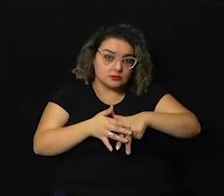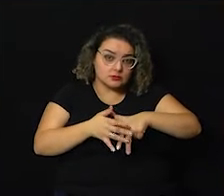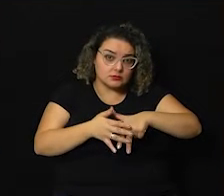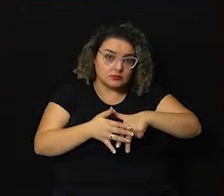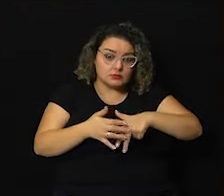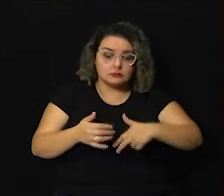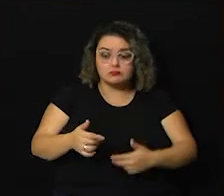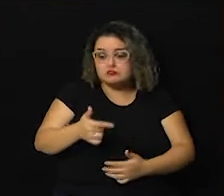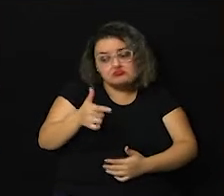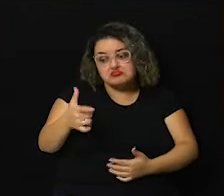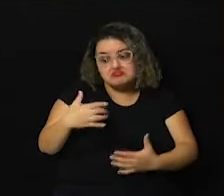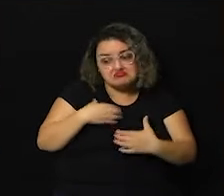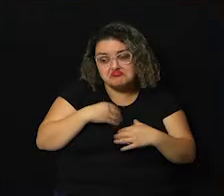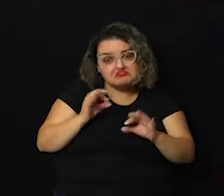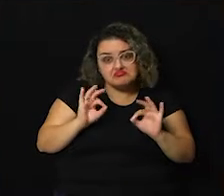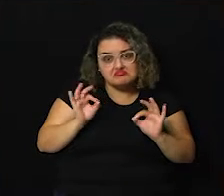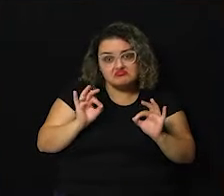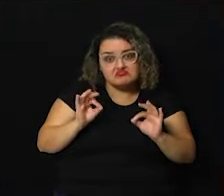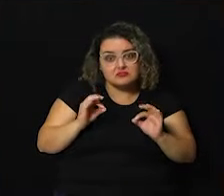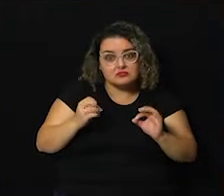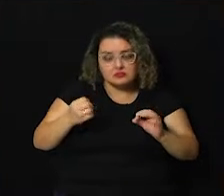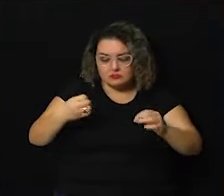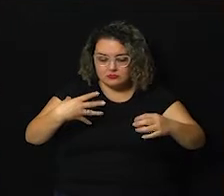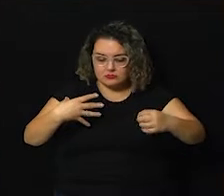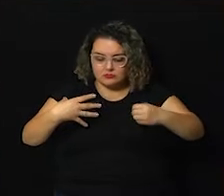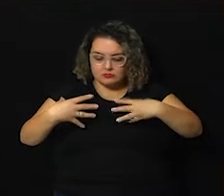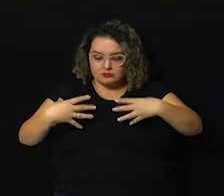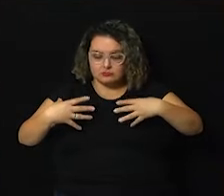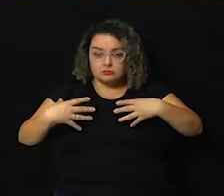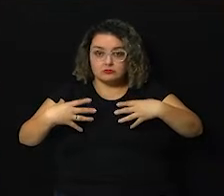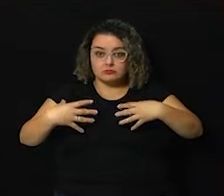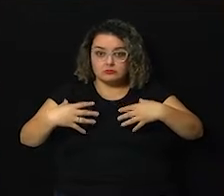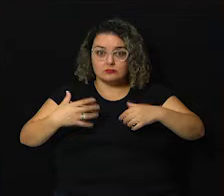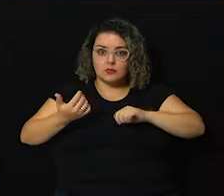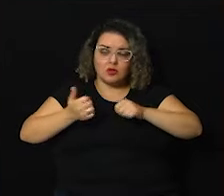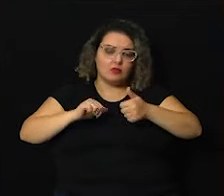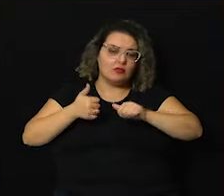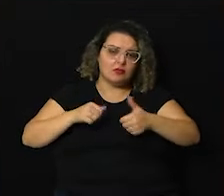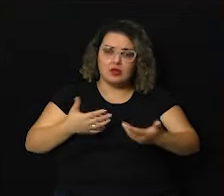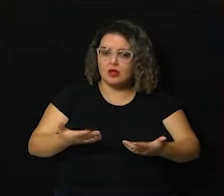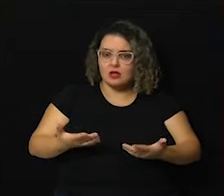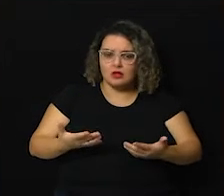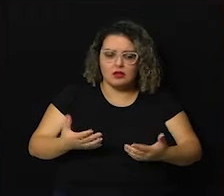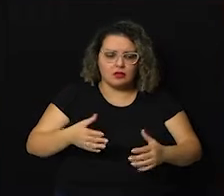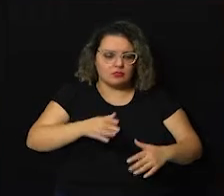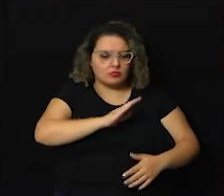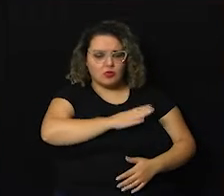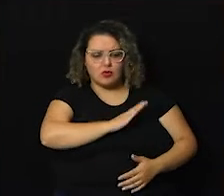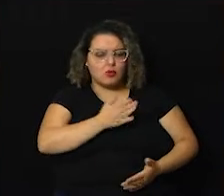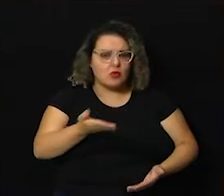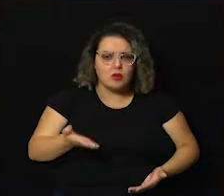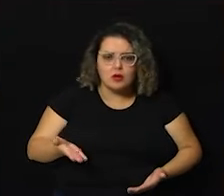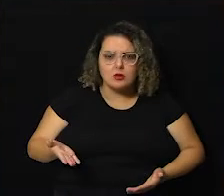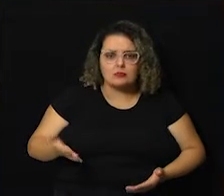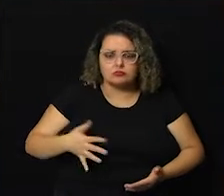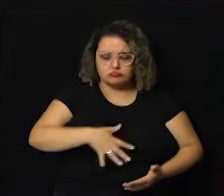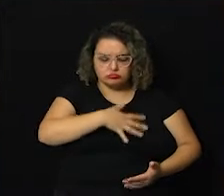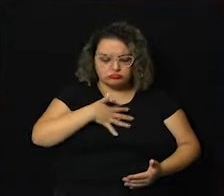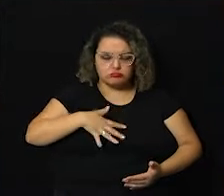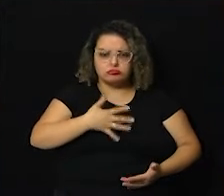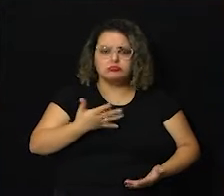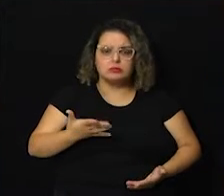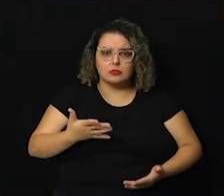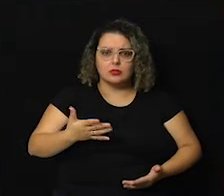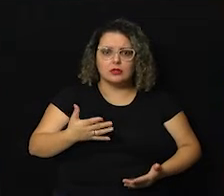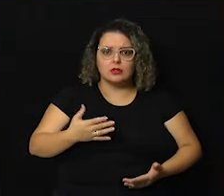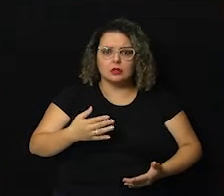não tem muito sintoma, faz uma radiografia de tórax, eventualmente, para avaliar o coração, para avaliar a área do coração